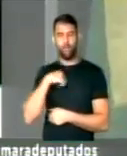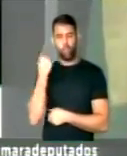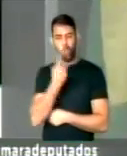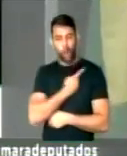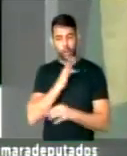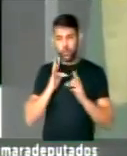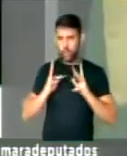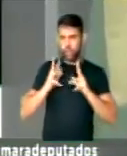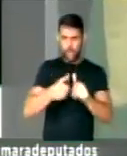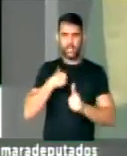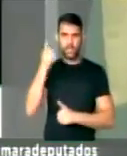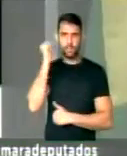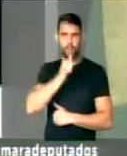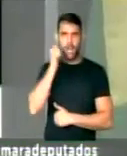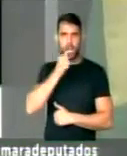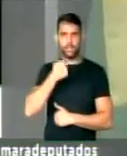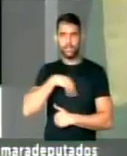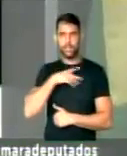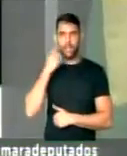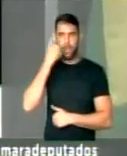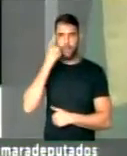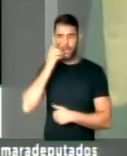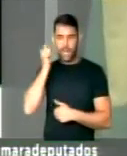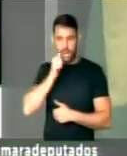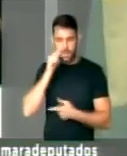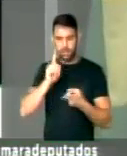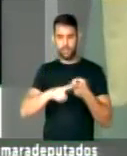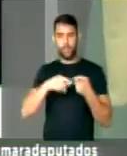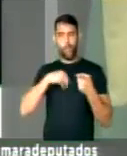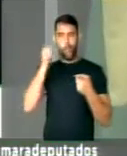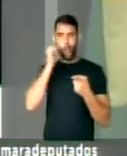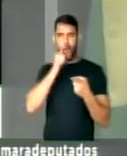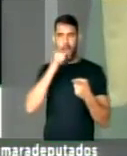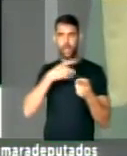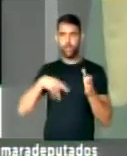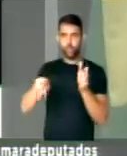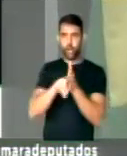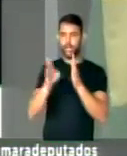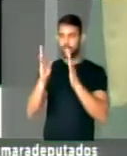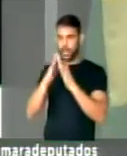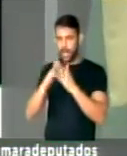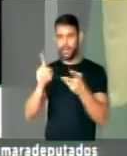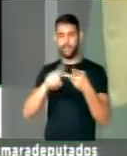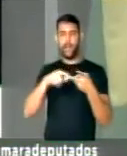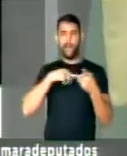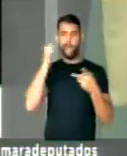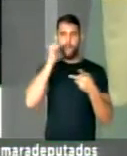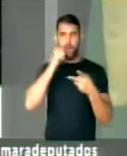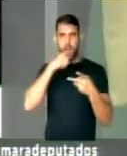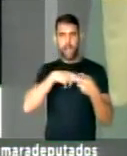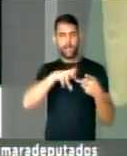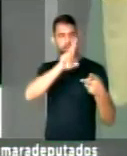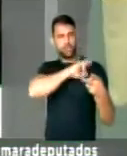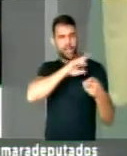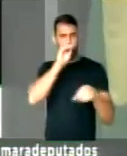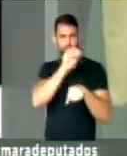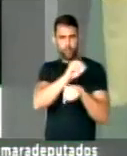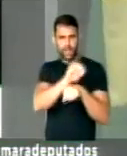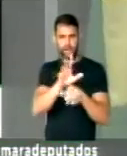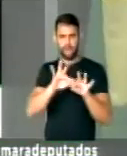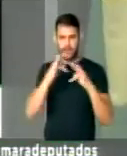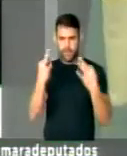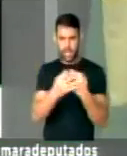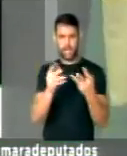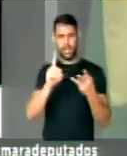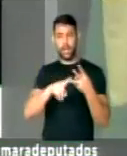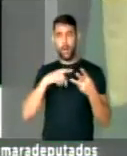nós todas, mulheres parlamentares, mulheres donas de casa, mulheres chefes de família, mulheres